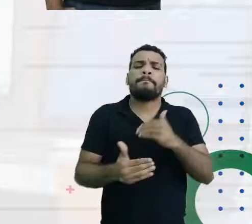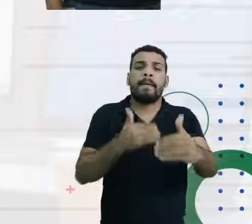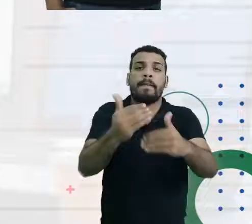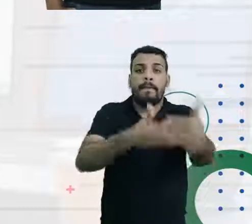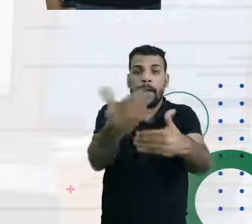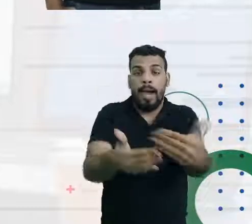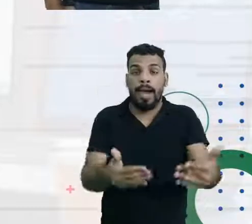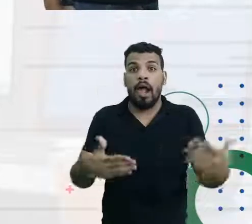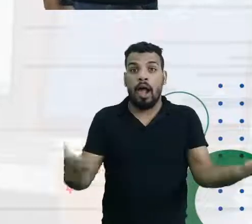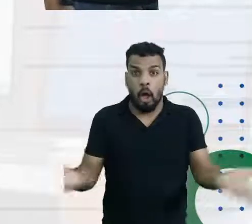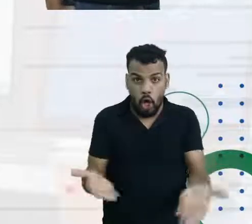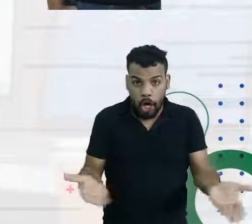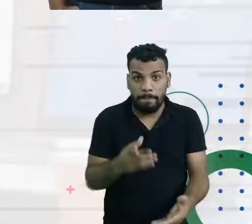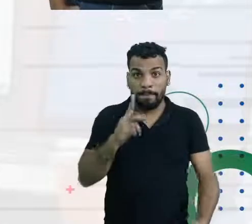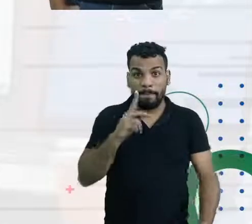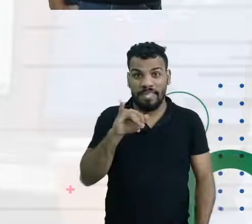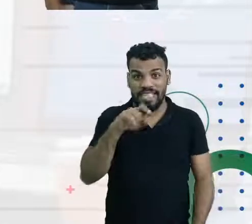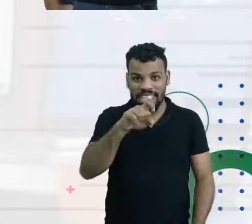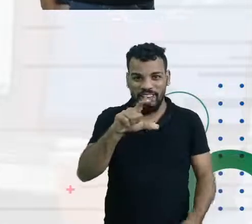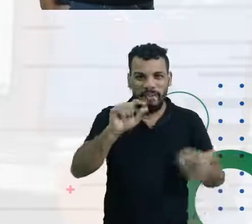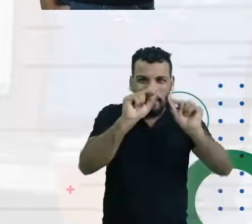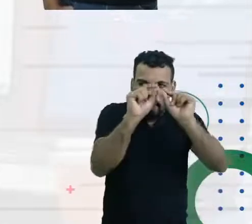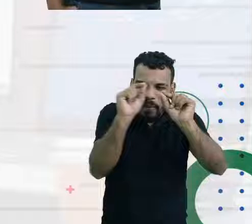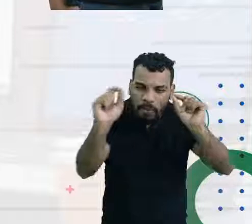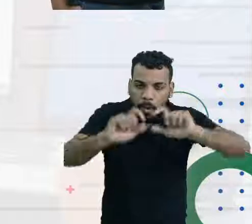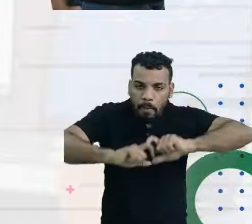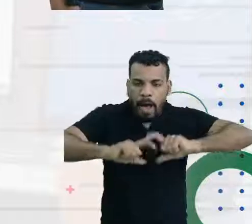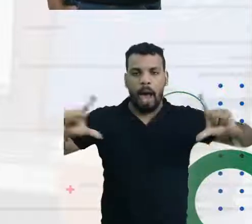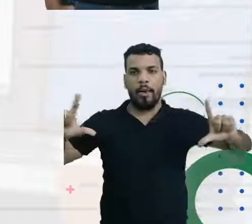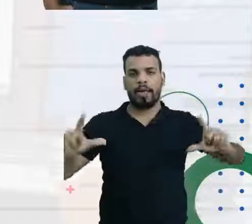art nos games pudesse existir, né?